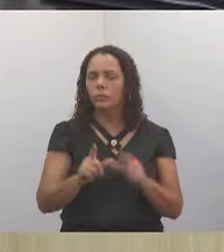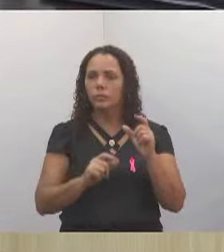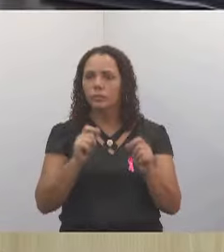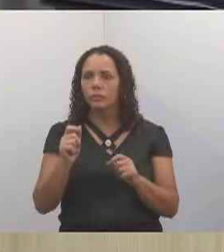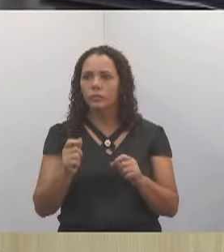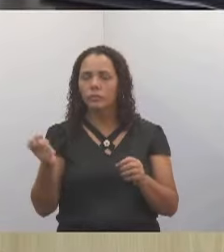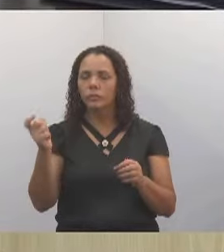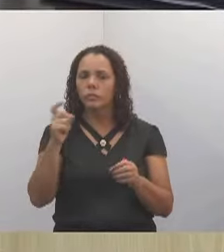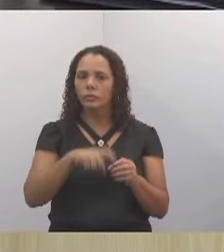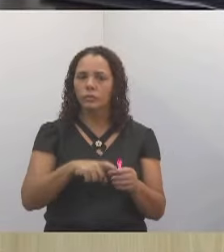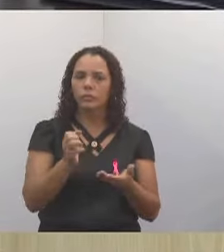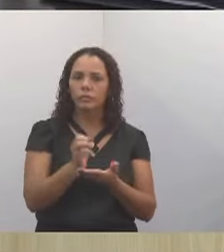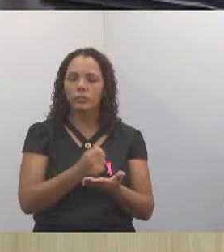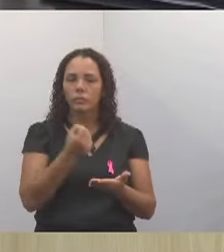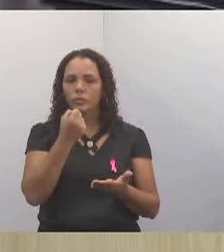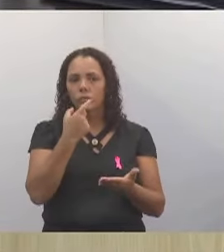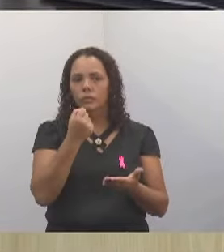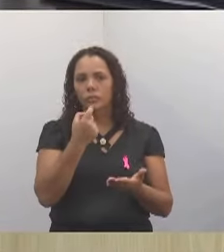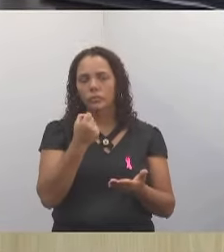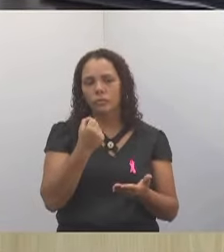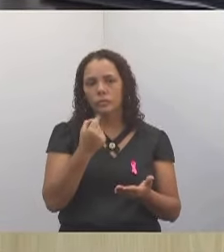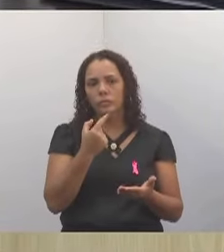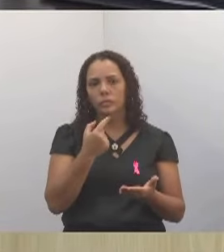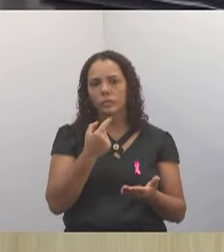restabelecimento do estoque do medicamento